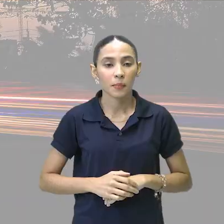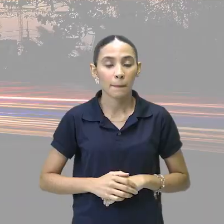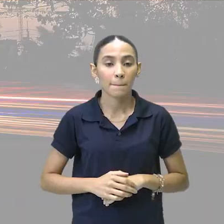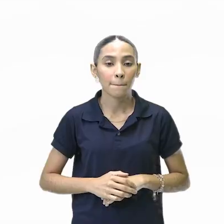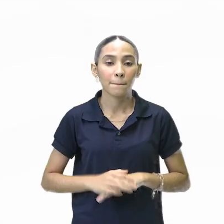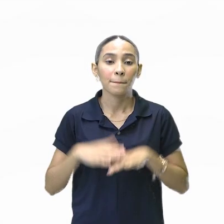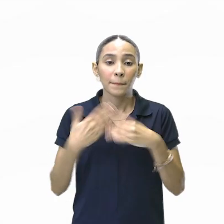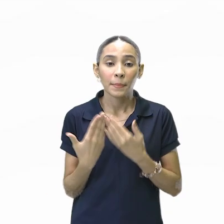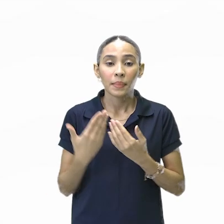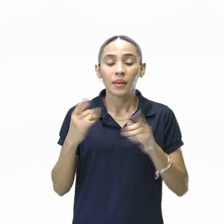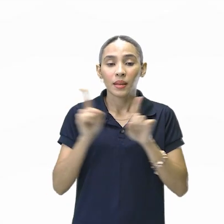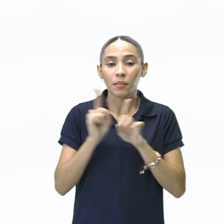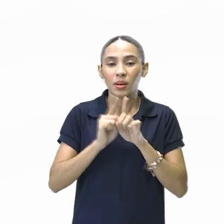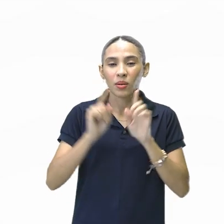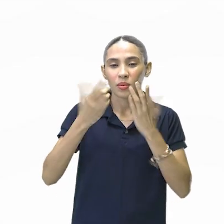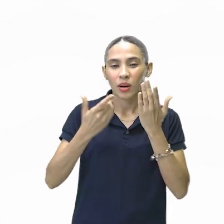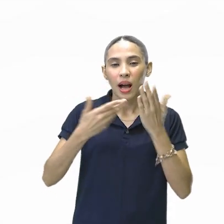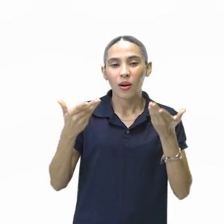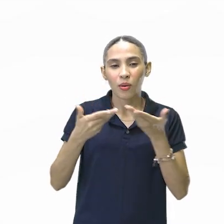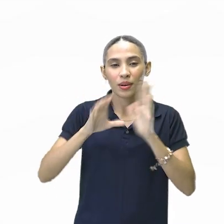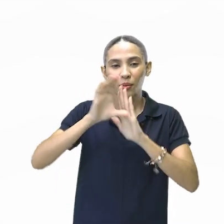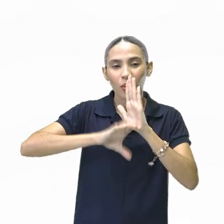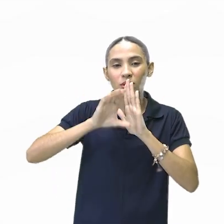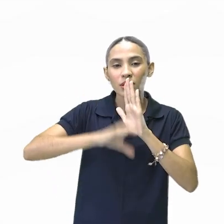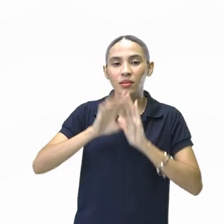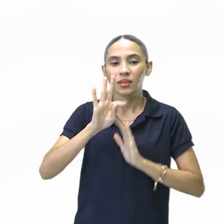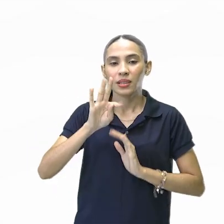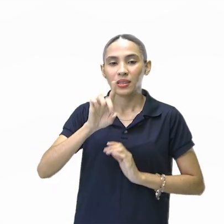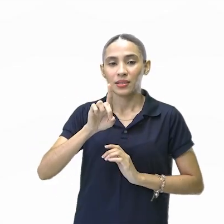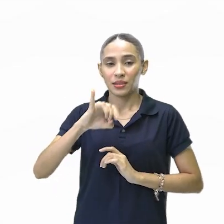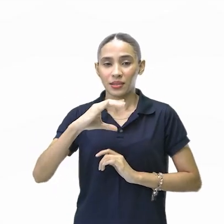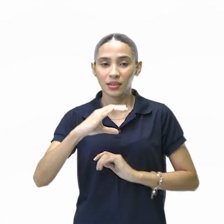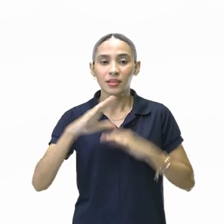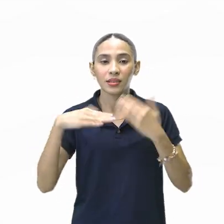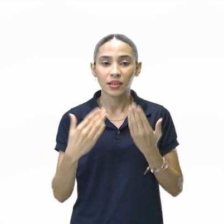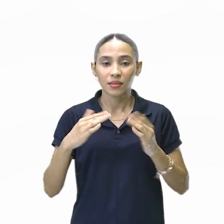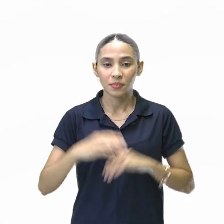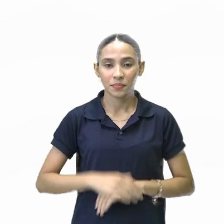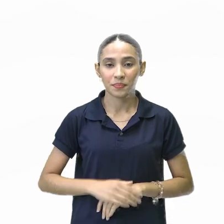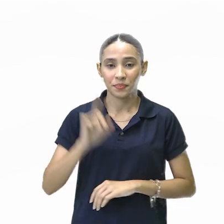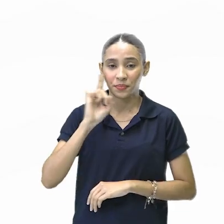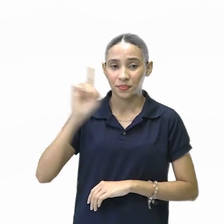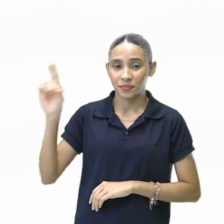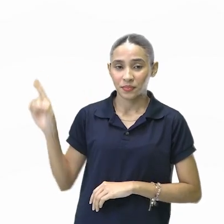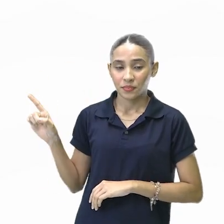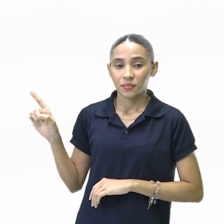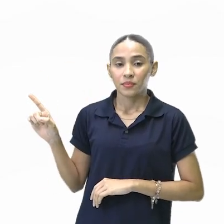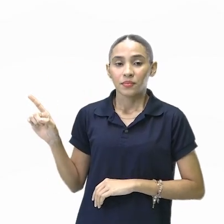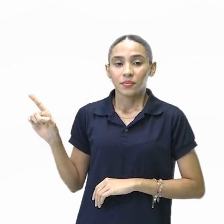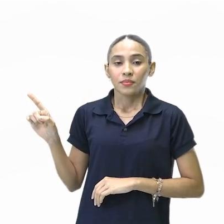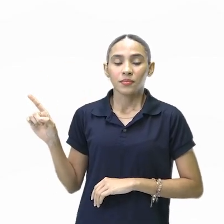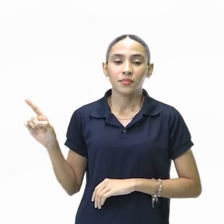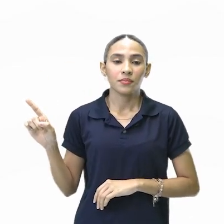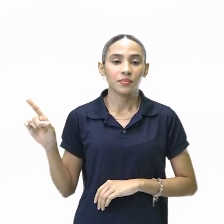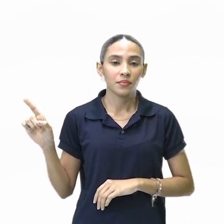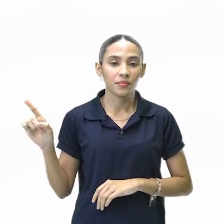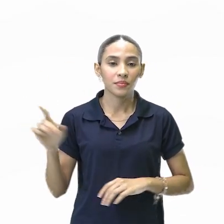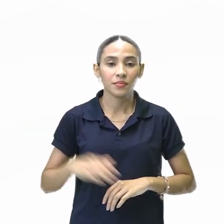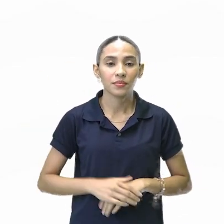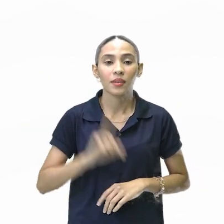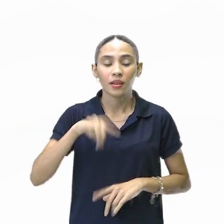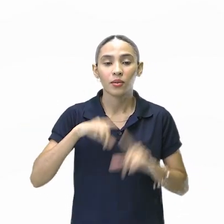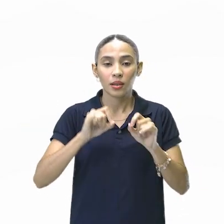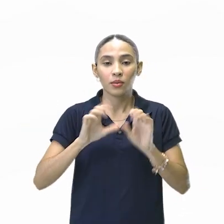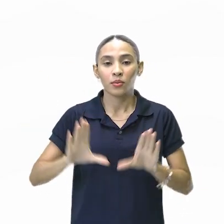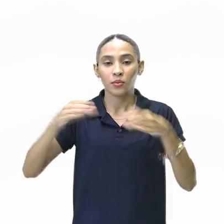agora conceituar o que é essas tecnologias digitais da informação e comunicação, que é um